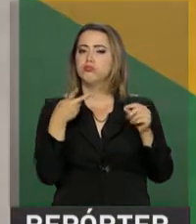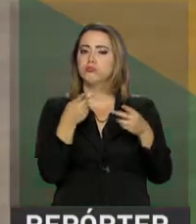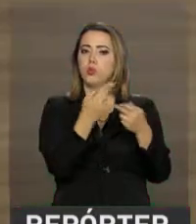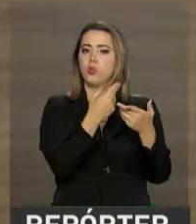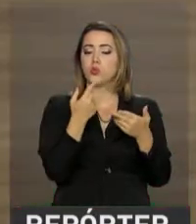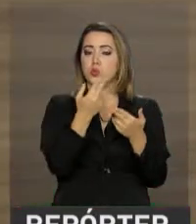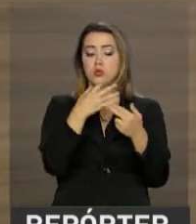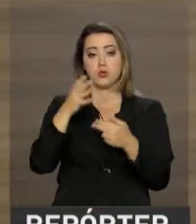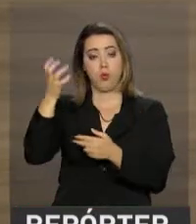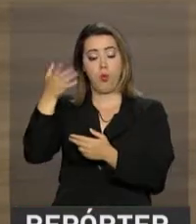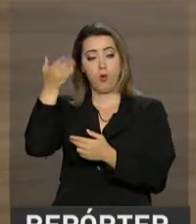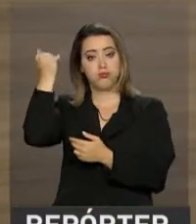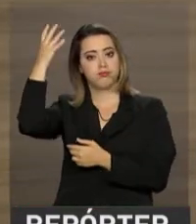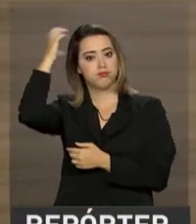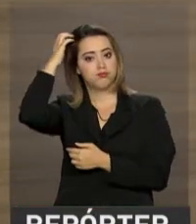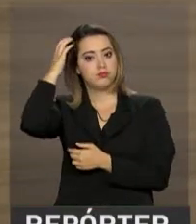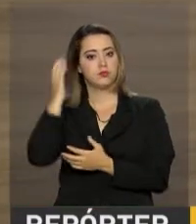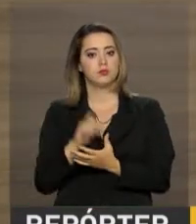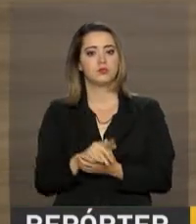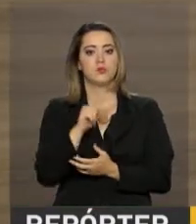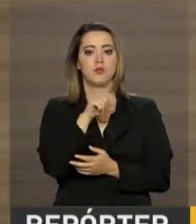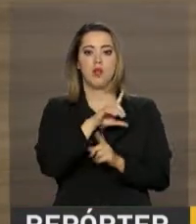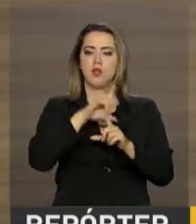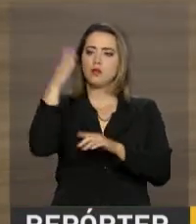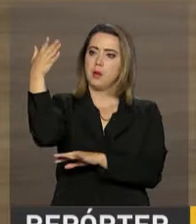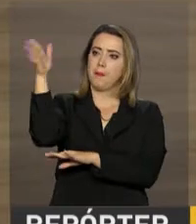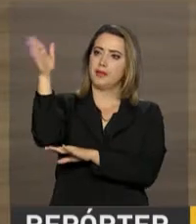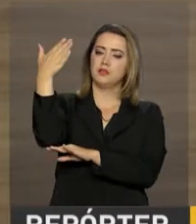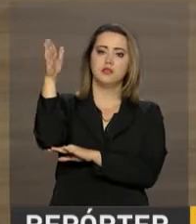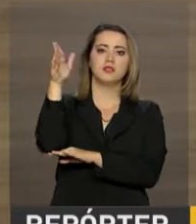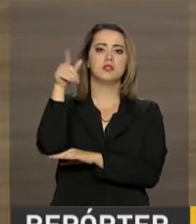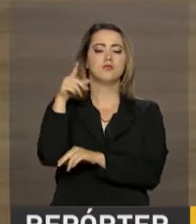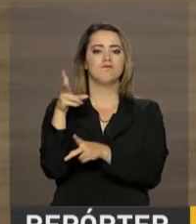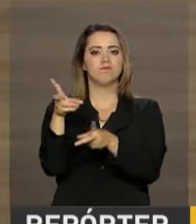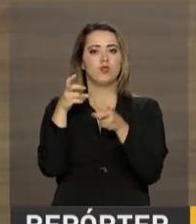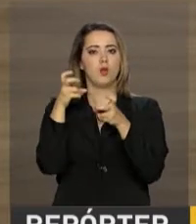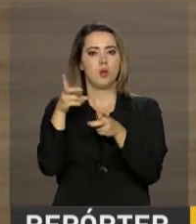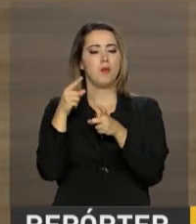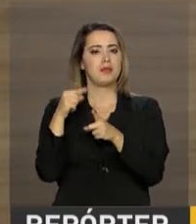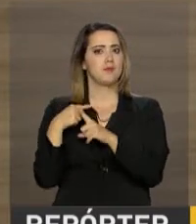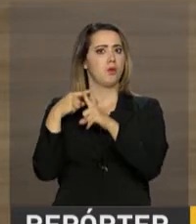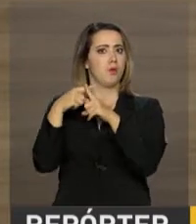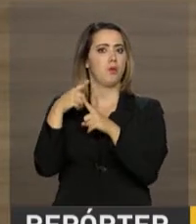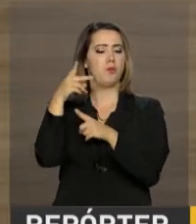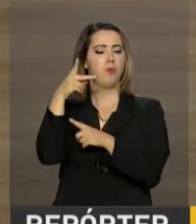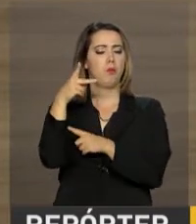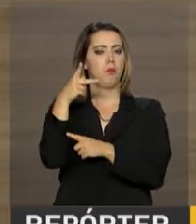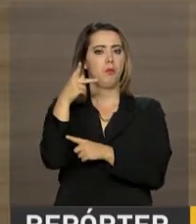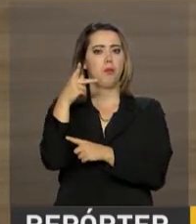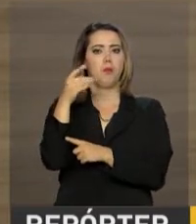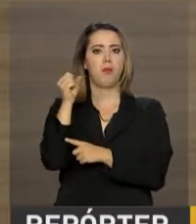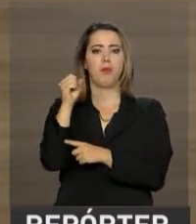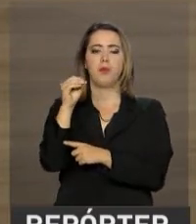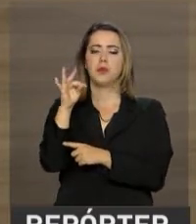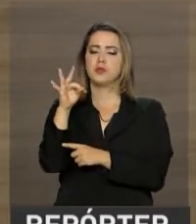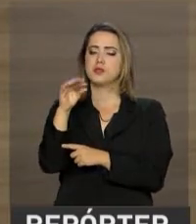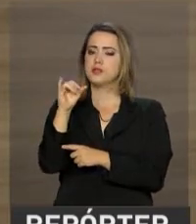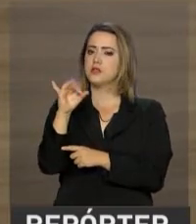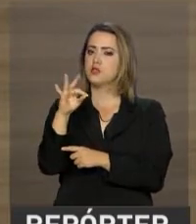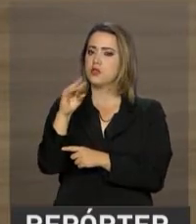imperial. Essa bandeira ela foi montada numa perspectiva positivista. Os positivistas são uma corrente